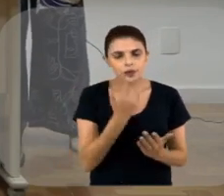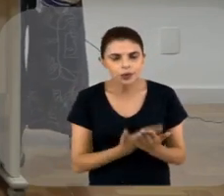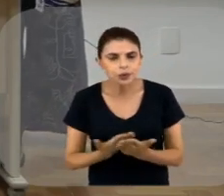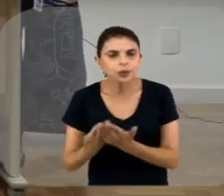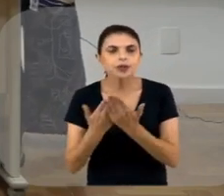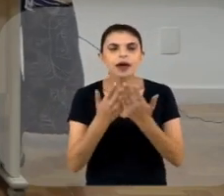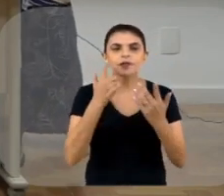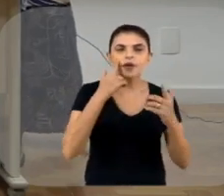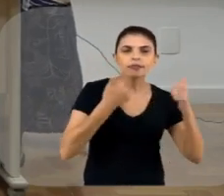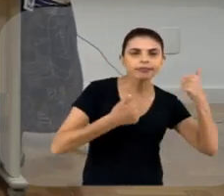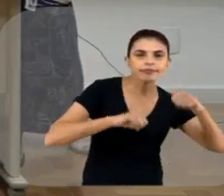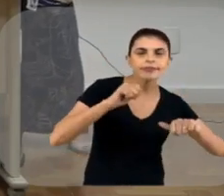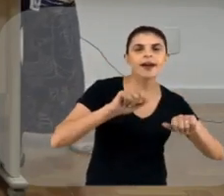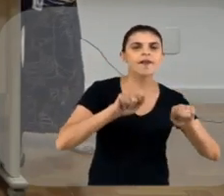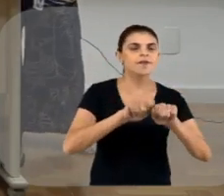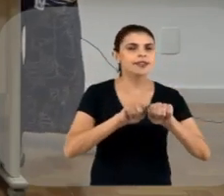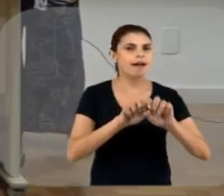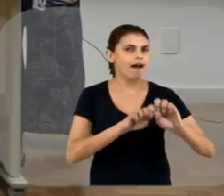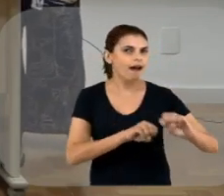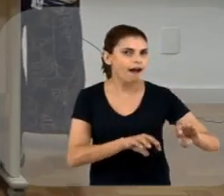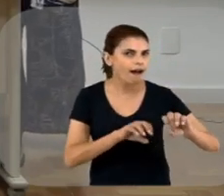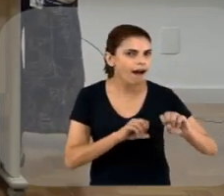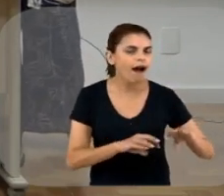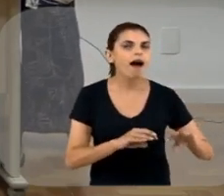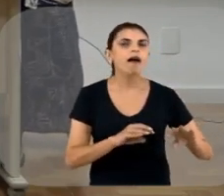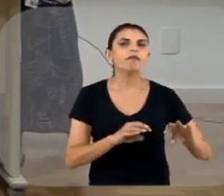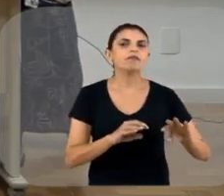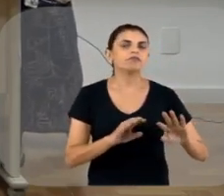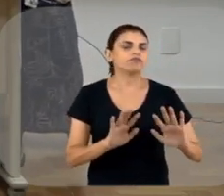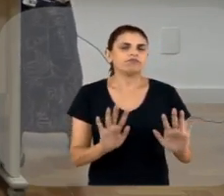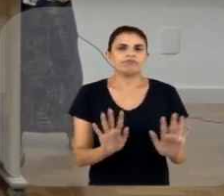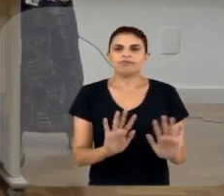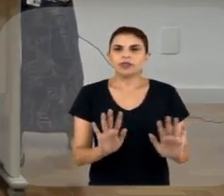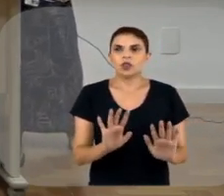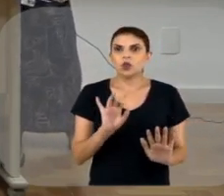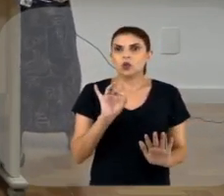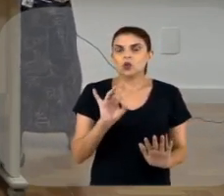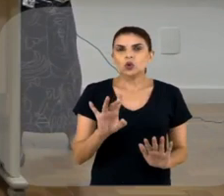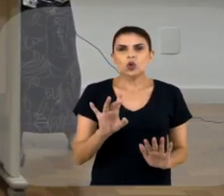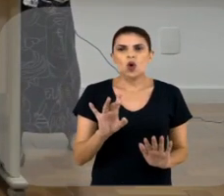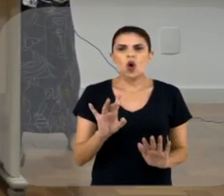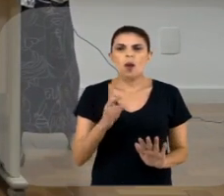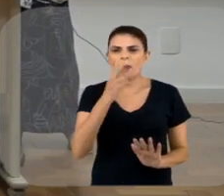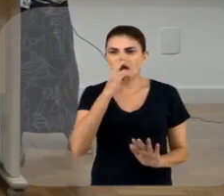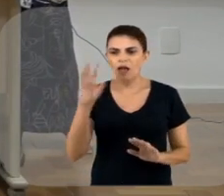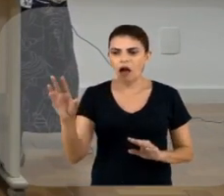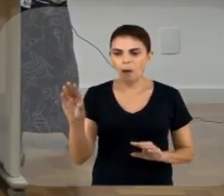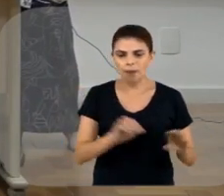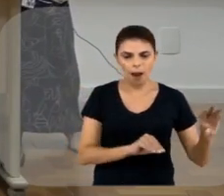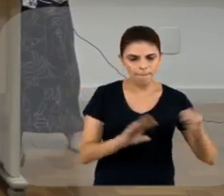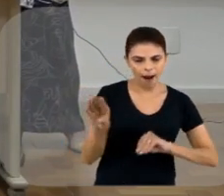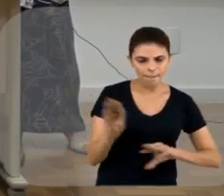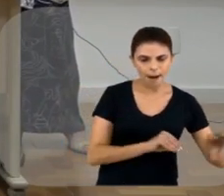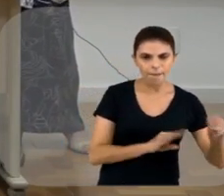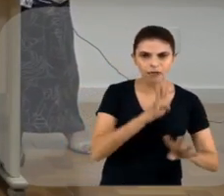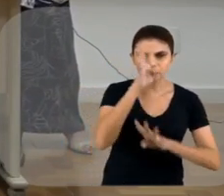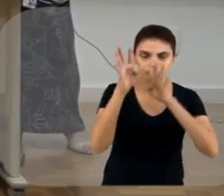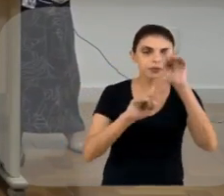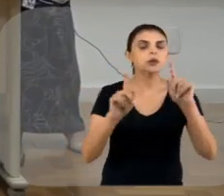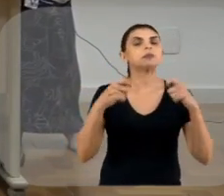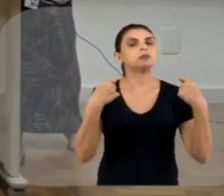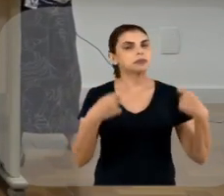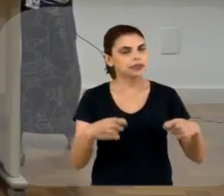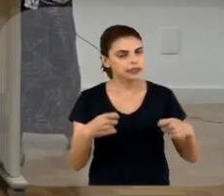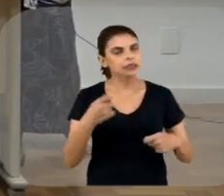orquestrar, né, as aulas também, para que não sejam uma grande coxa de retalho, né? Então o curso ele tem